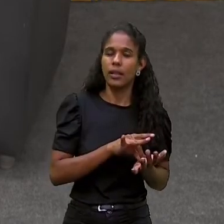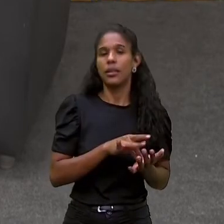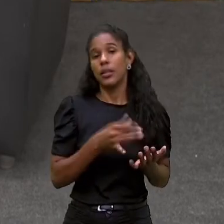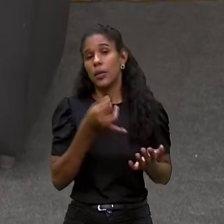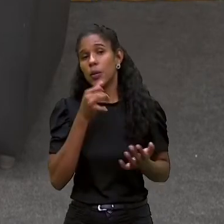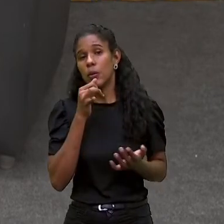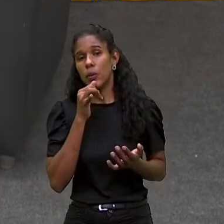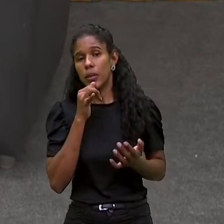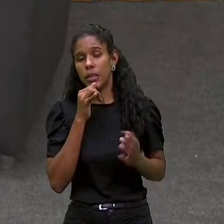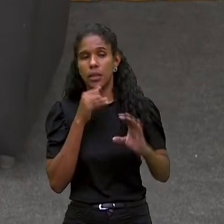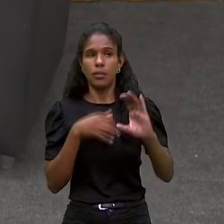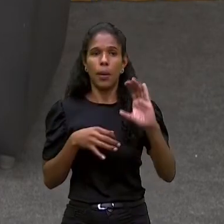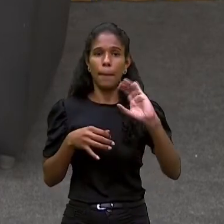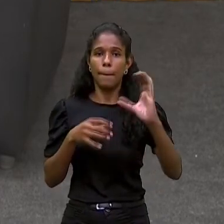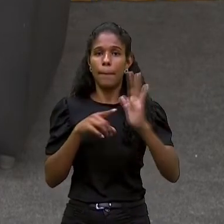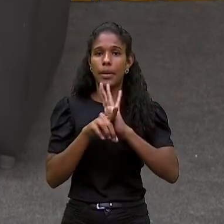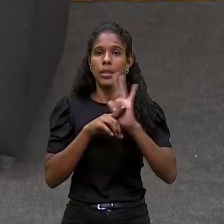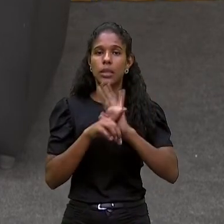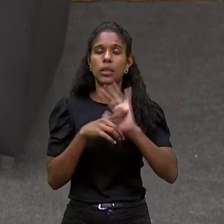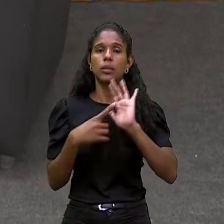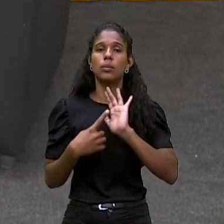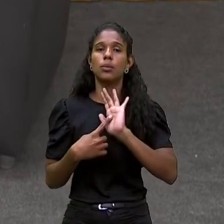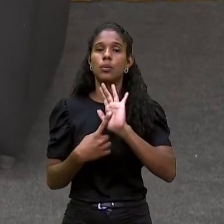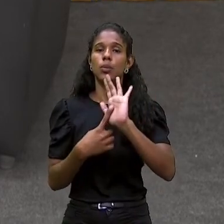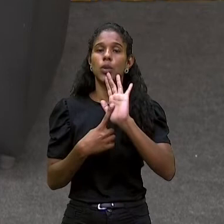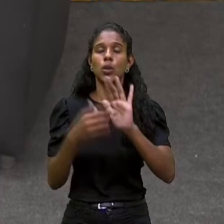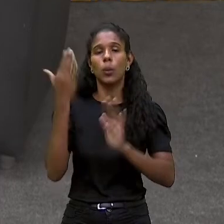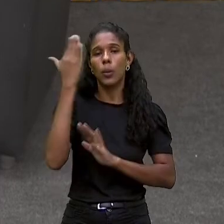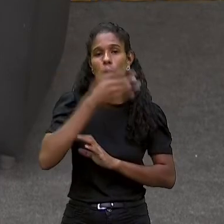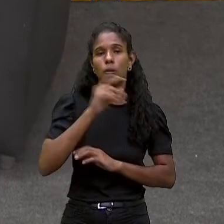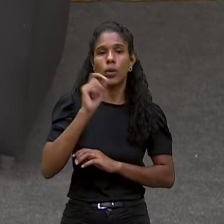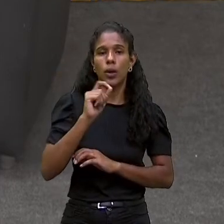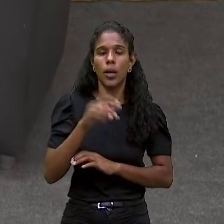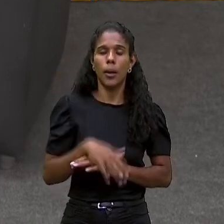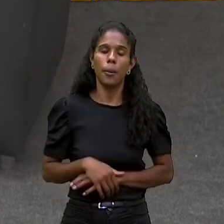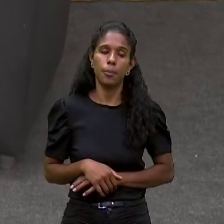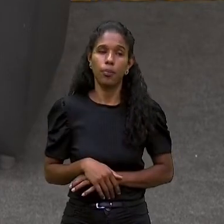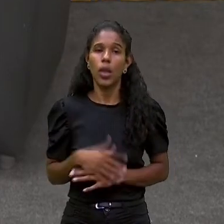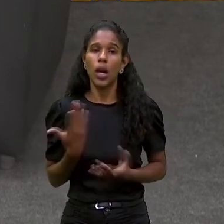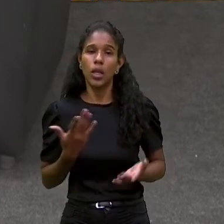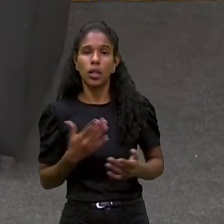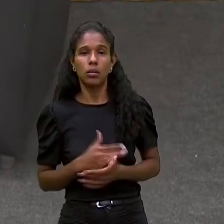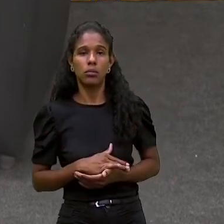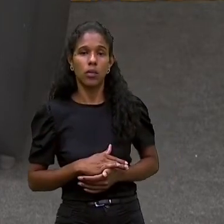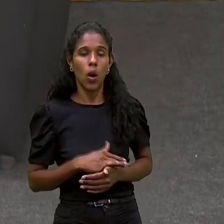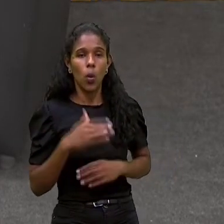pesquisa apontou? Os pesquisadores pegaram vários